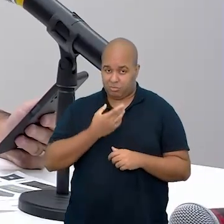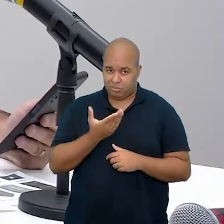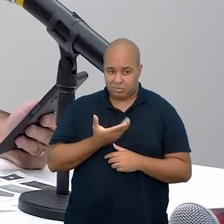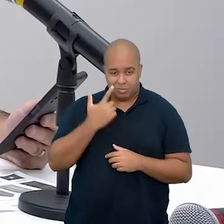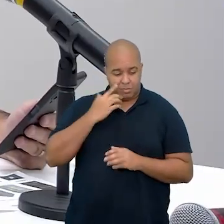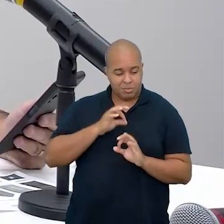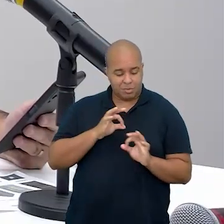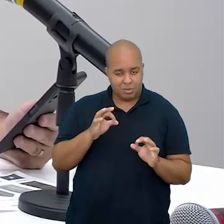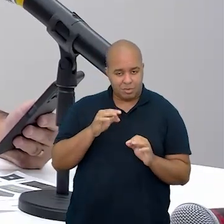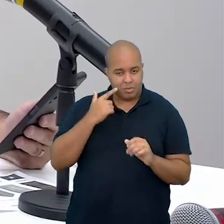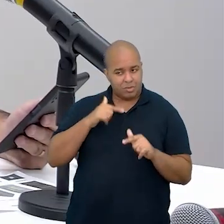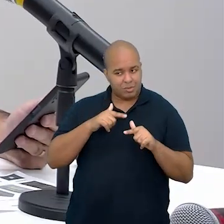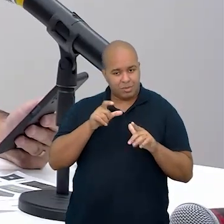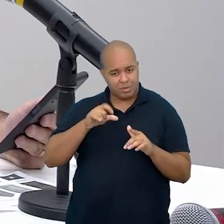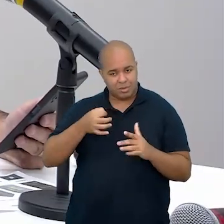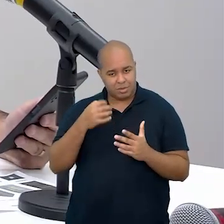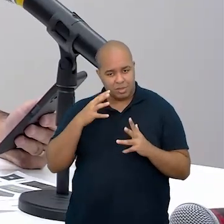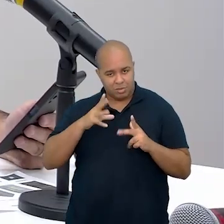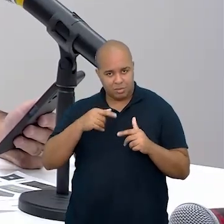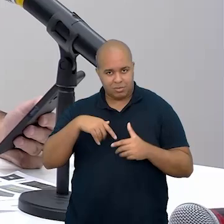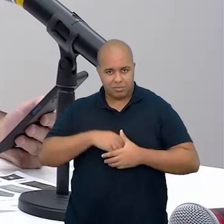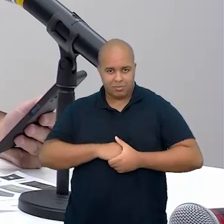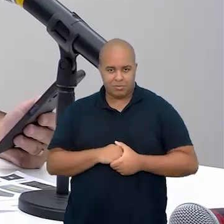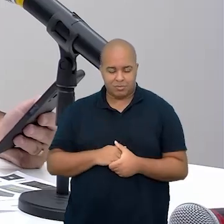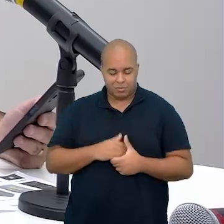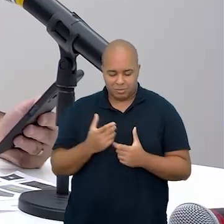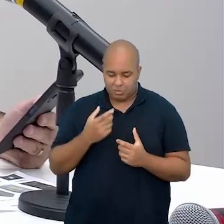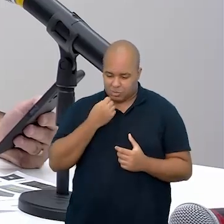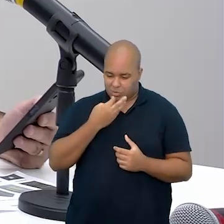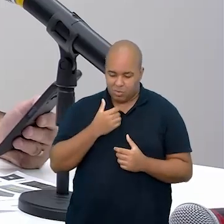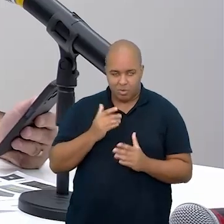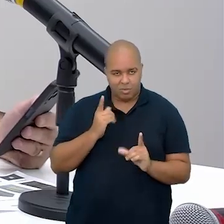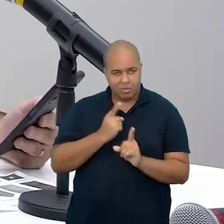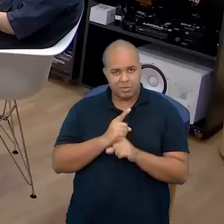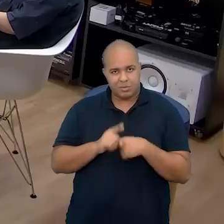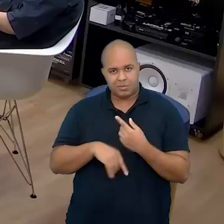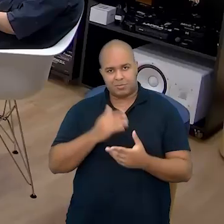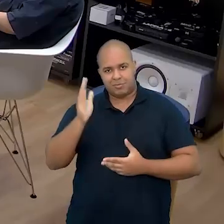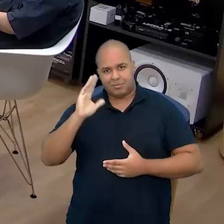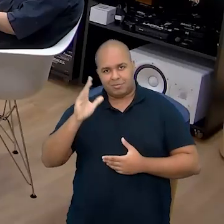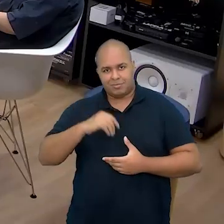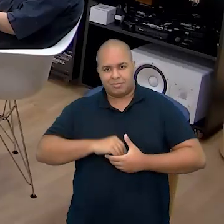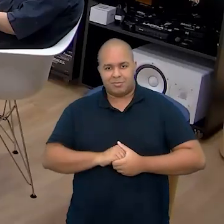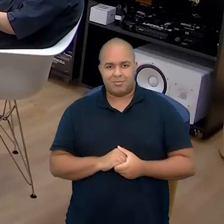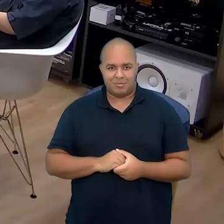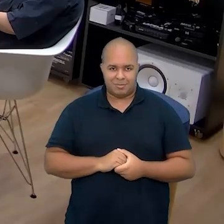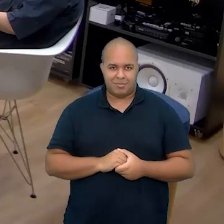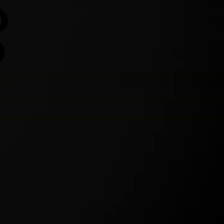excelente trabalho a todos. Tudo de bom. Até a próxima. Até a próxima.